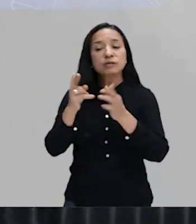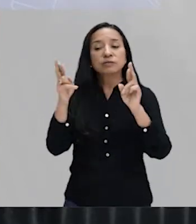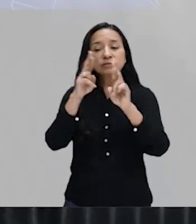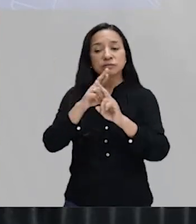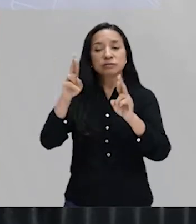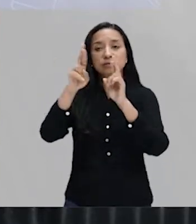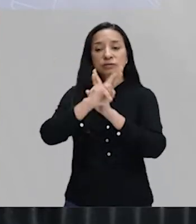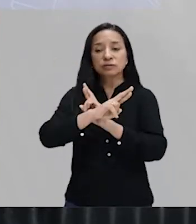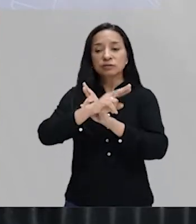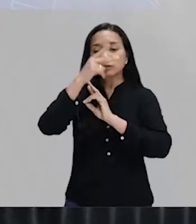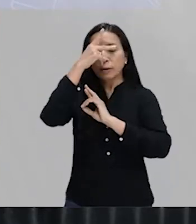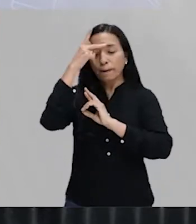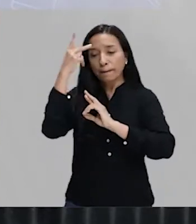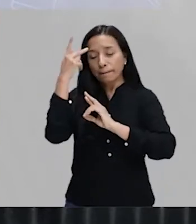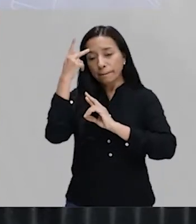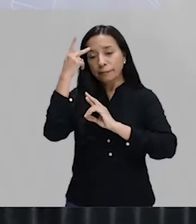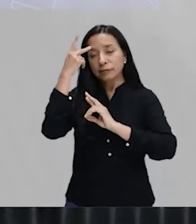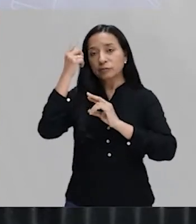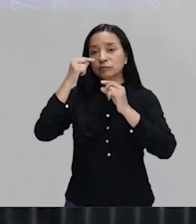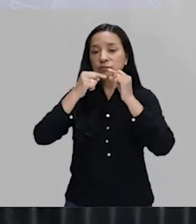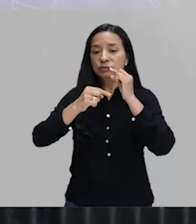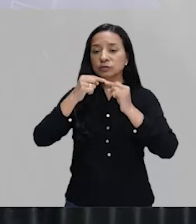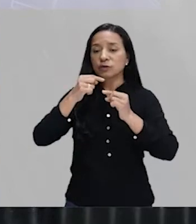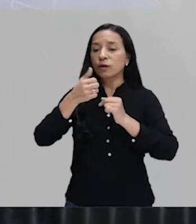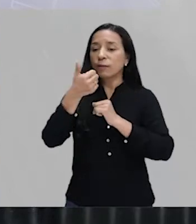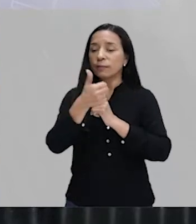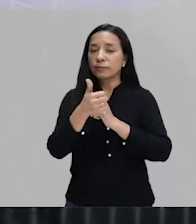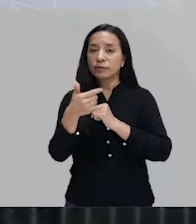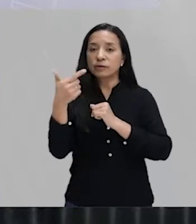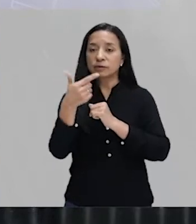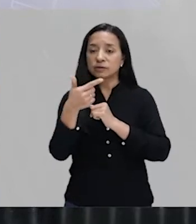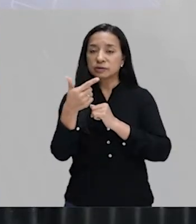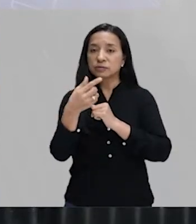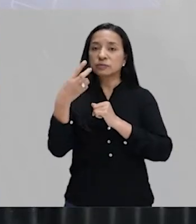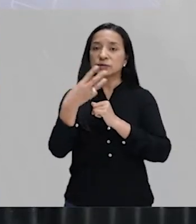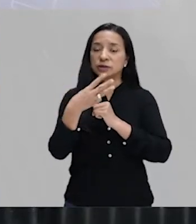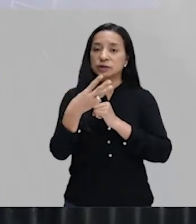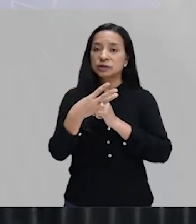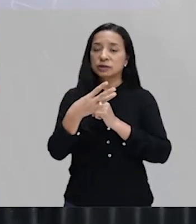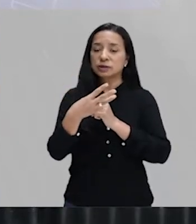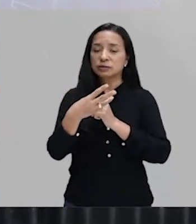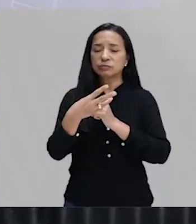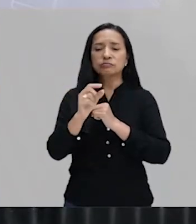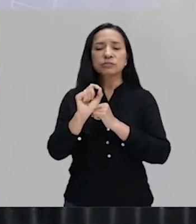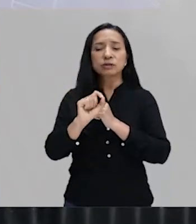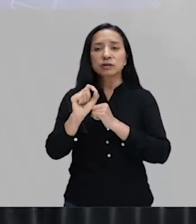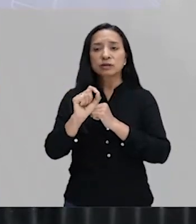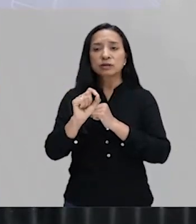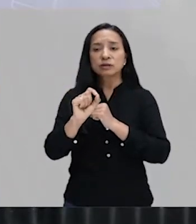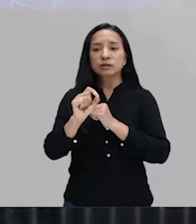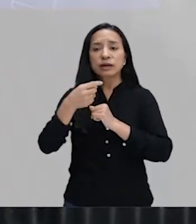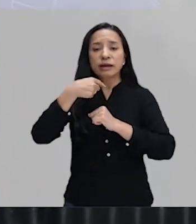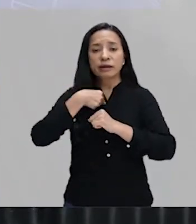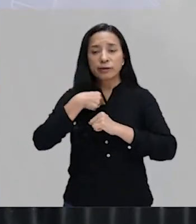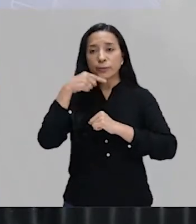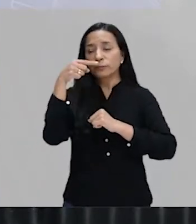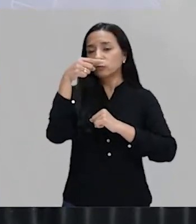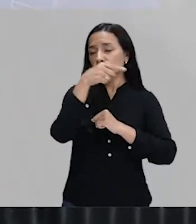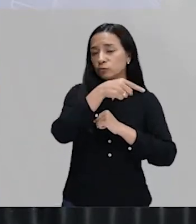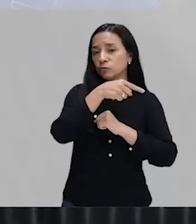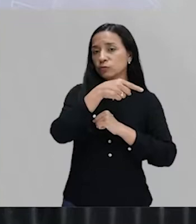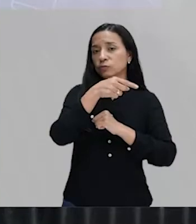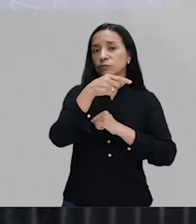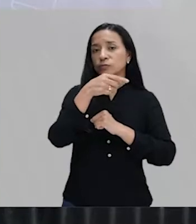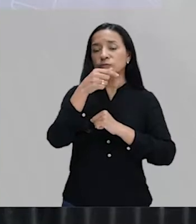relacionados à pessoa do discurso. Primeira, segunda e terceira pessoa do discurso. Eu, tu,